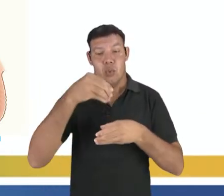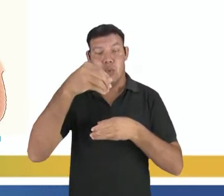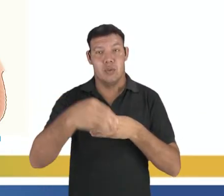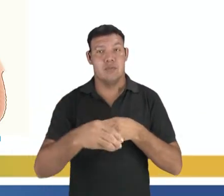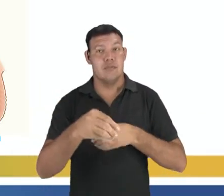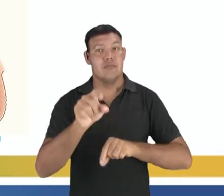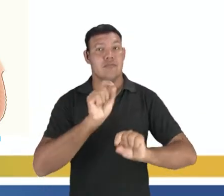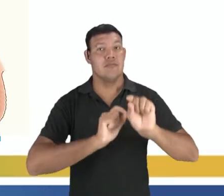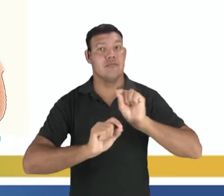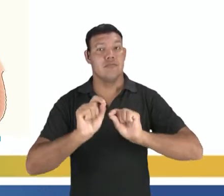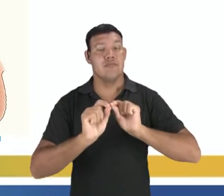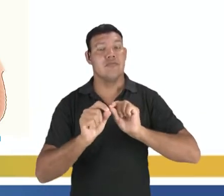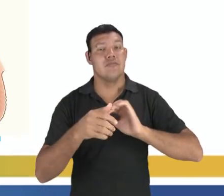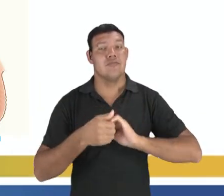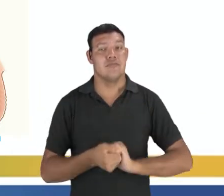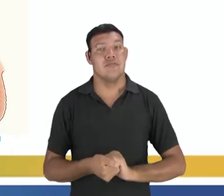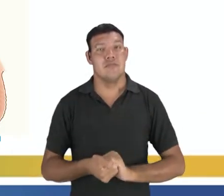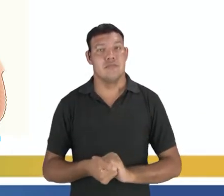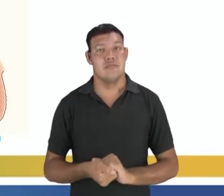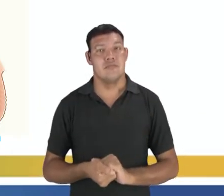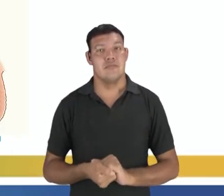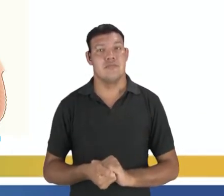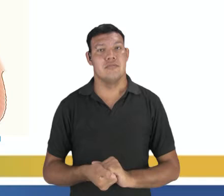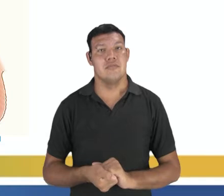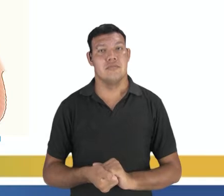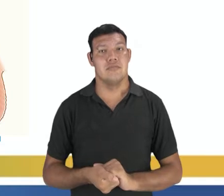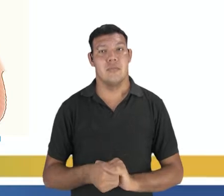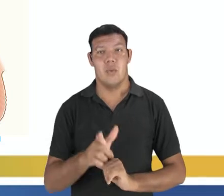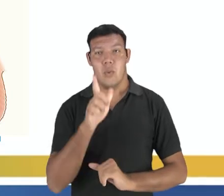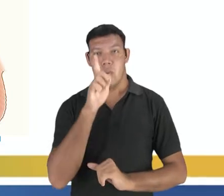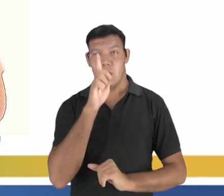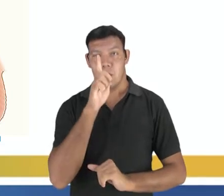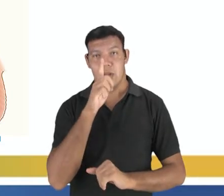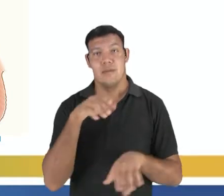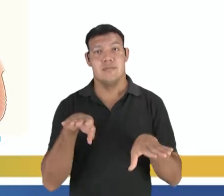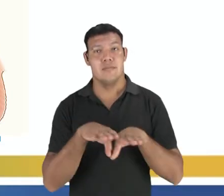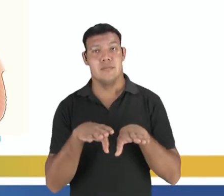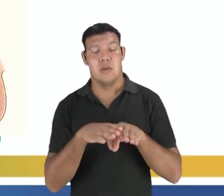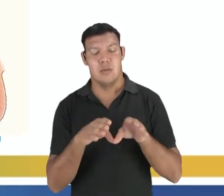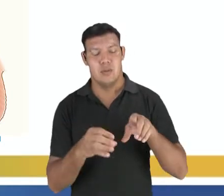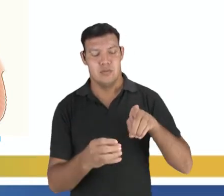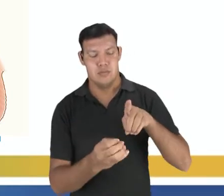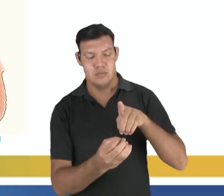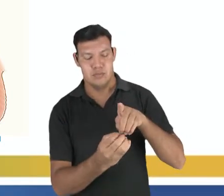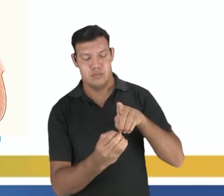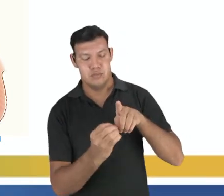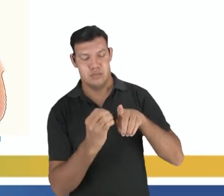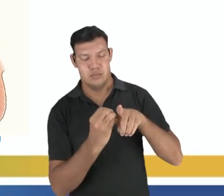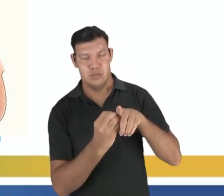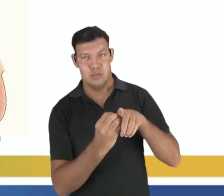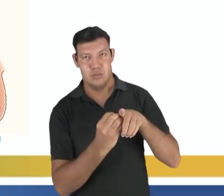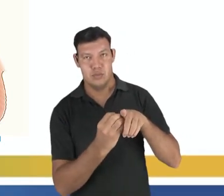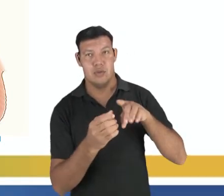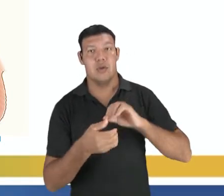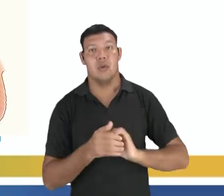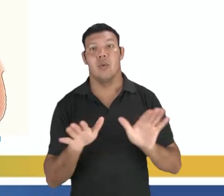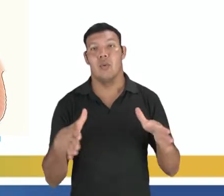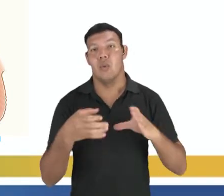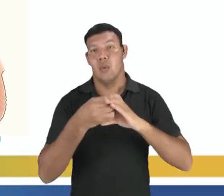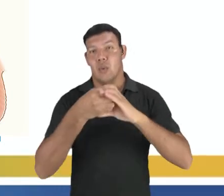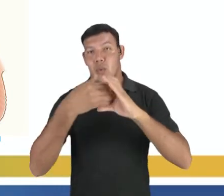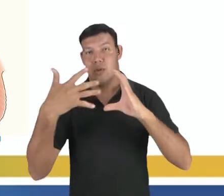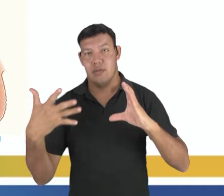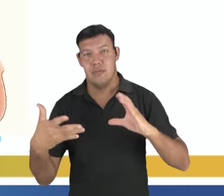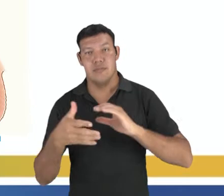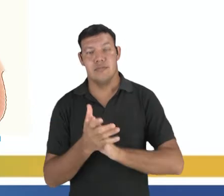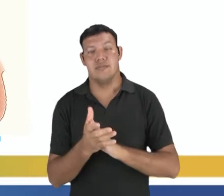do sistema reprodutor masculino? Nós vamos ter o pênis e o escroto. Quais são as características do pênis? Ele é um